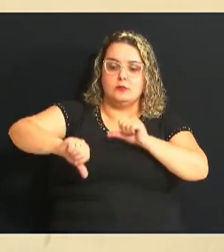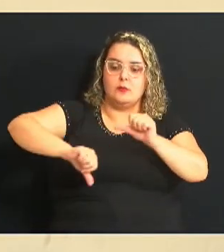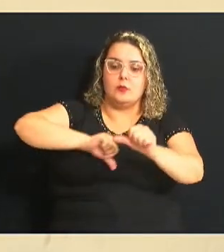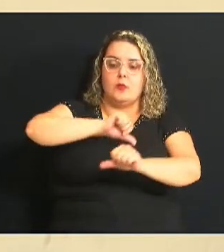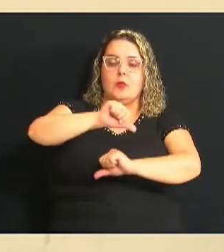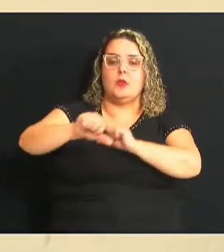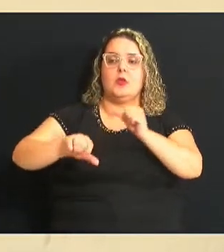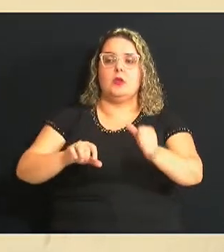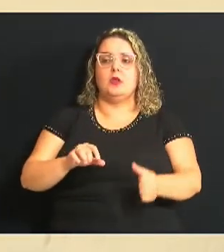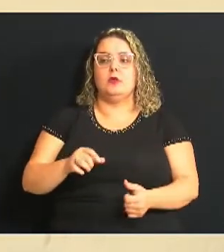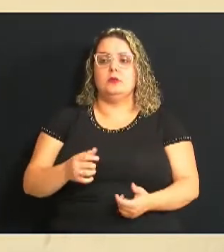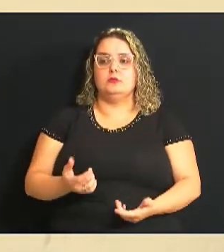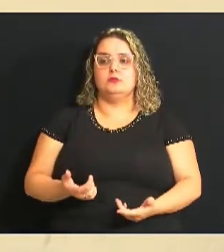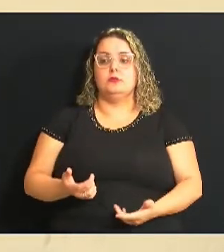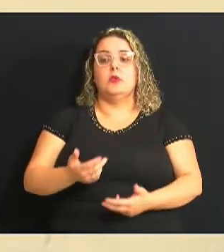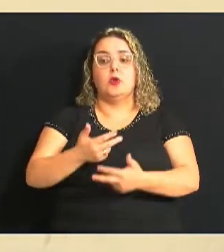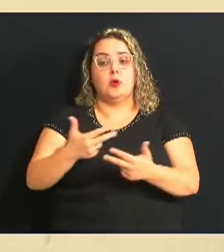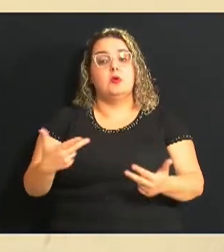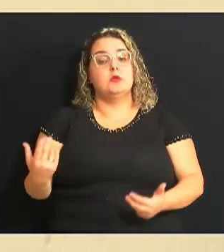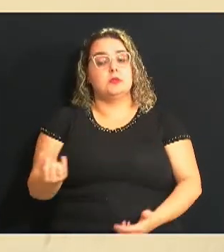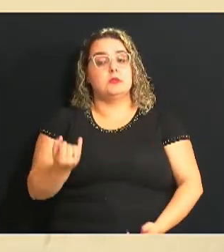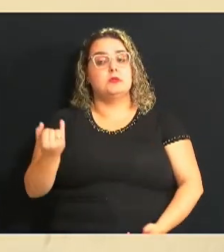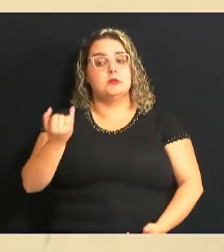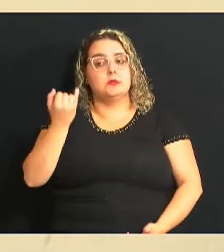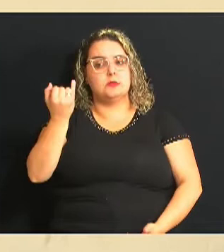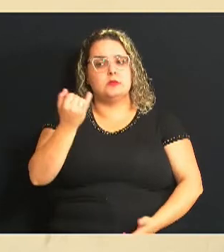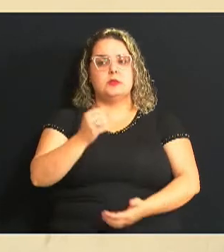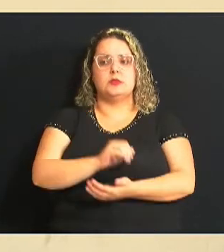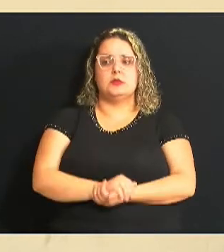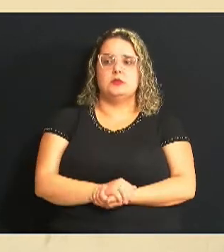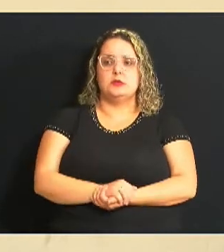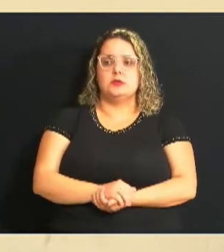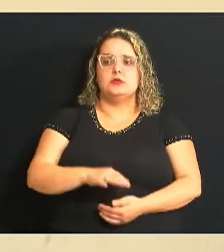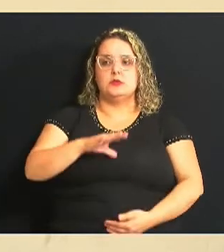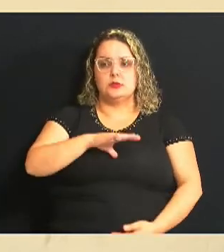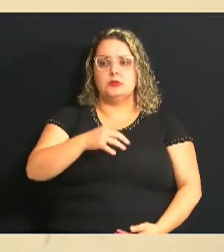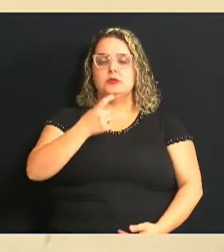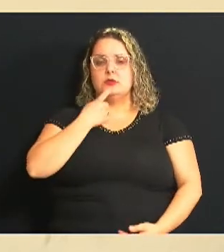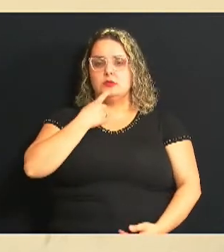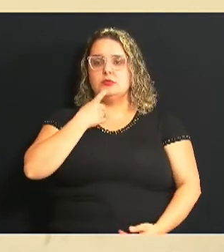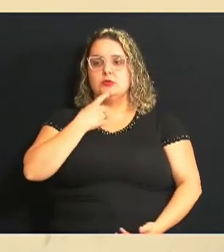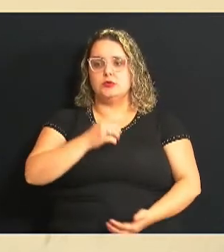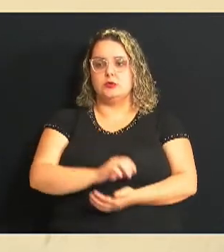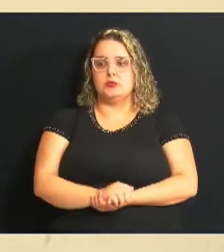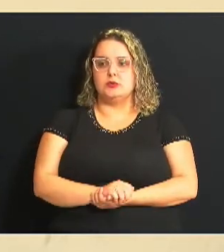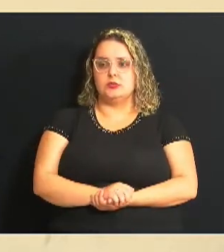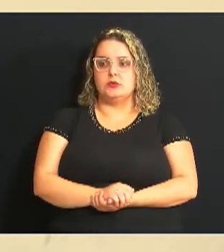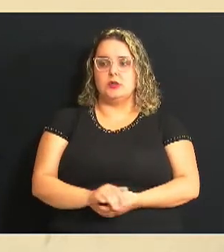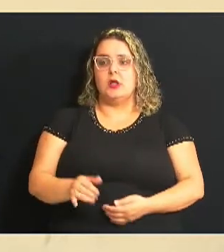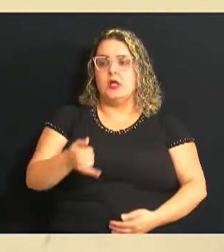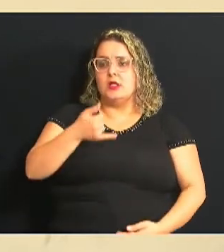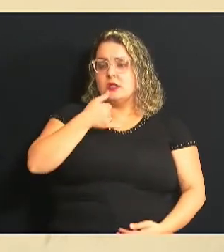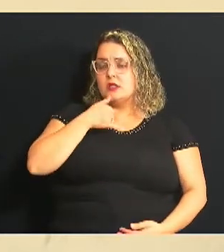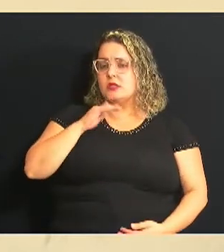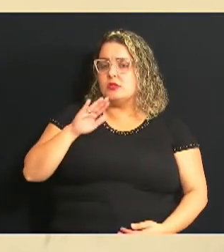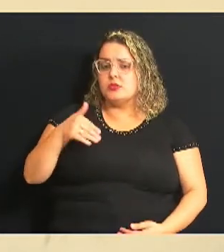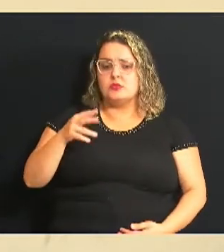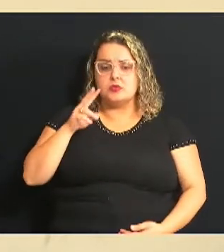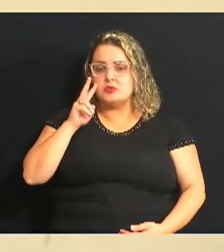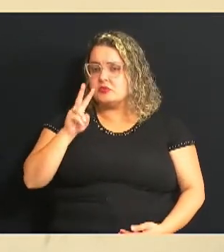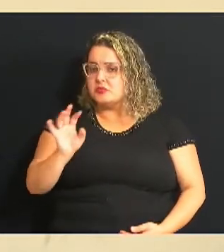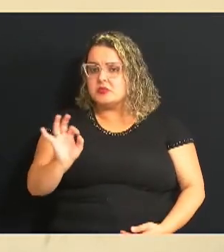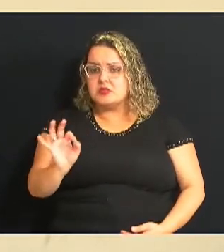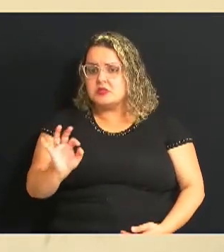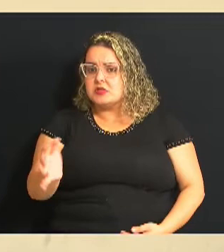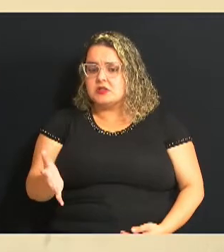transformadores, algo muito importante para a cidade. É muito triste quando você não vê pessoas